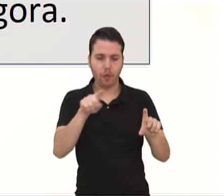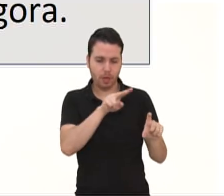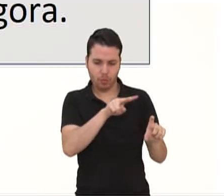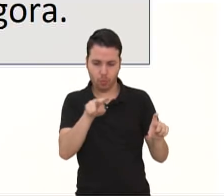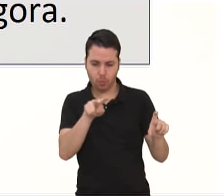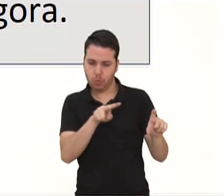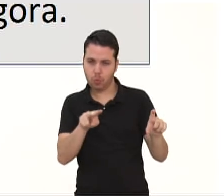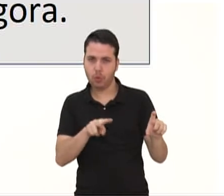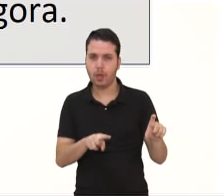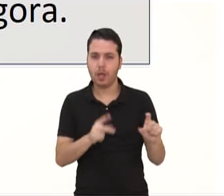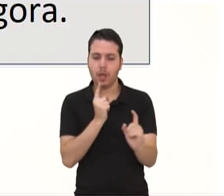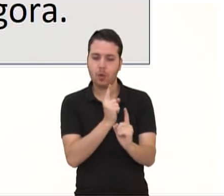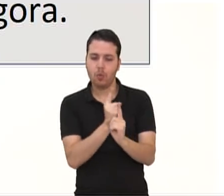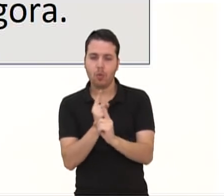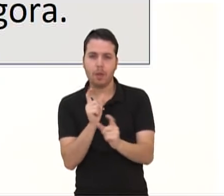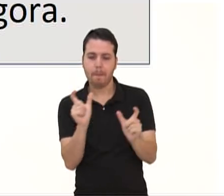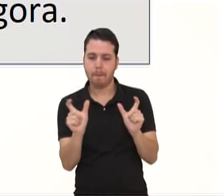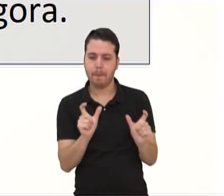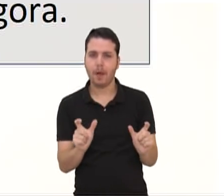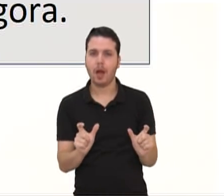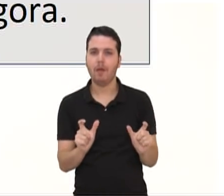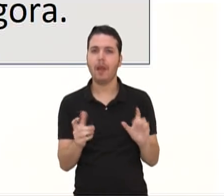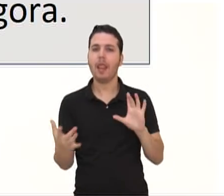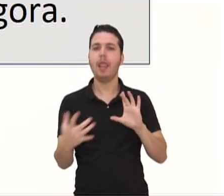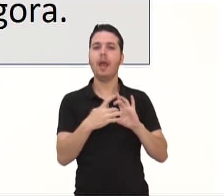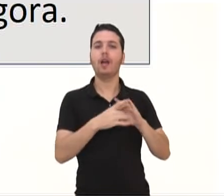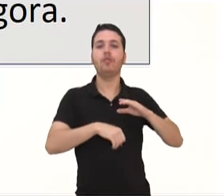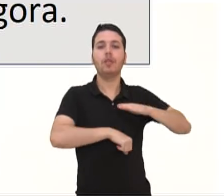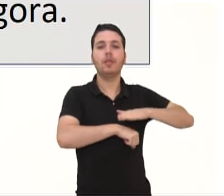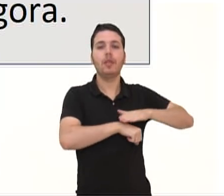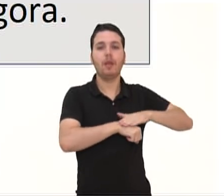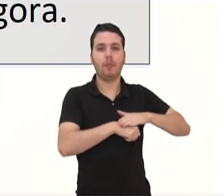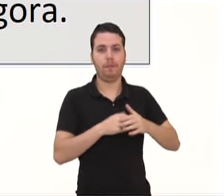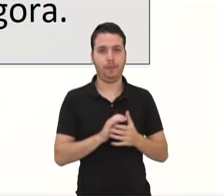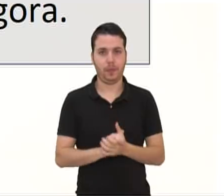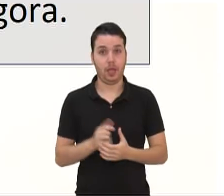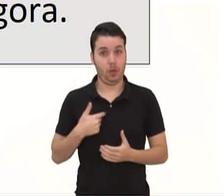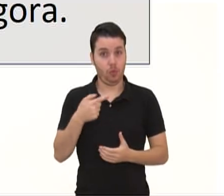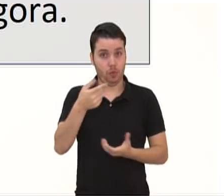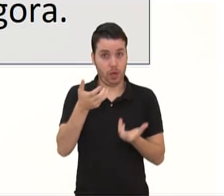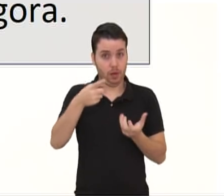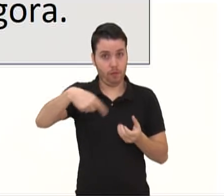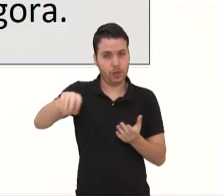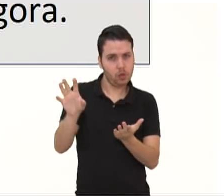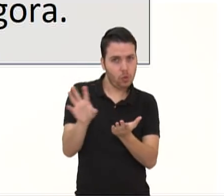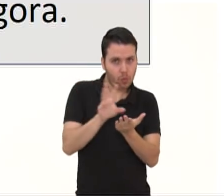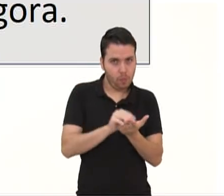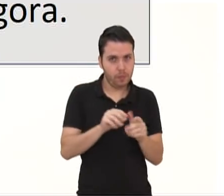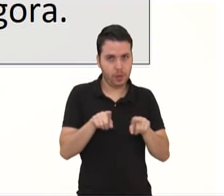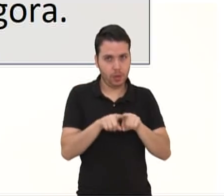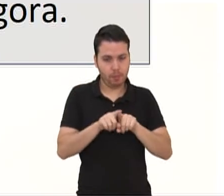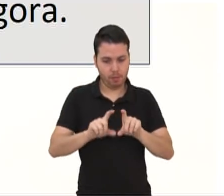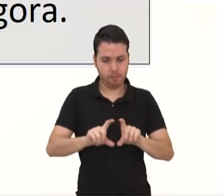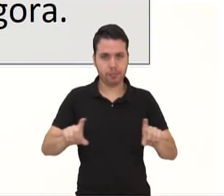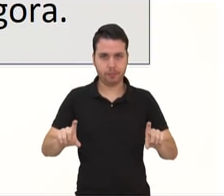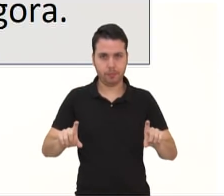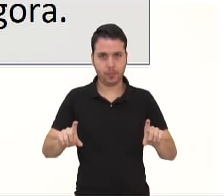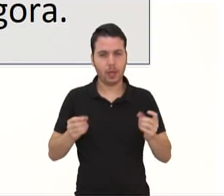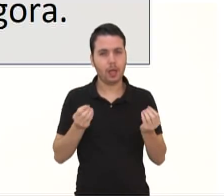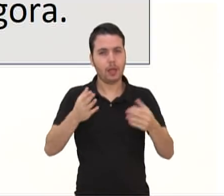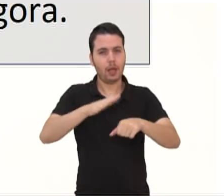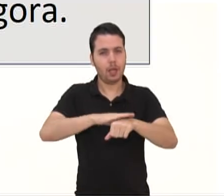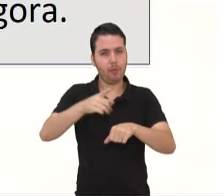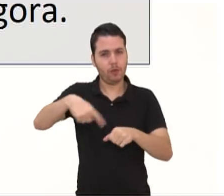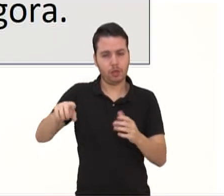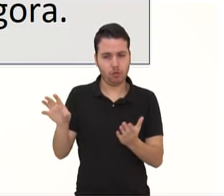indicam o tempo. Agora, eu quero que você copie esse trecho também no seu caderno. Eu vou deixar algum tempinho para